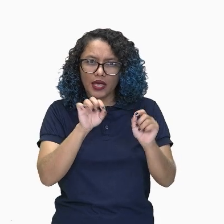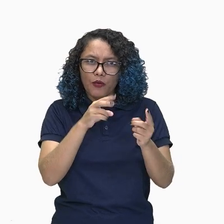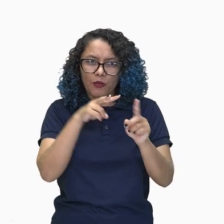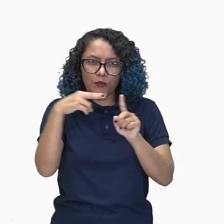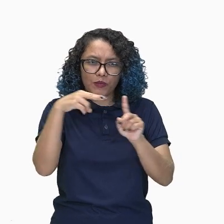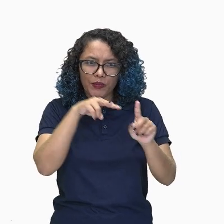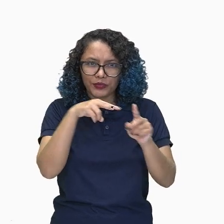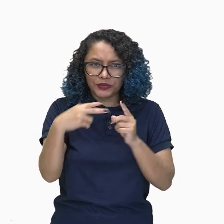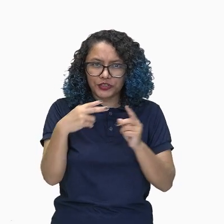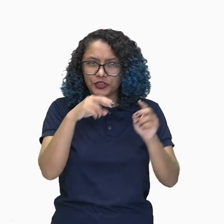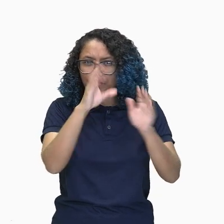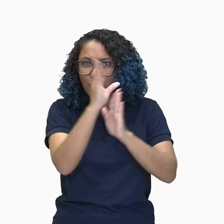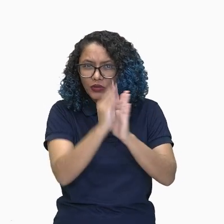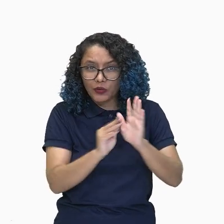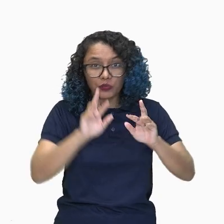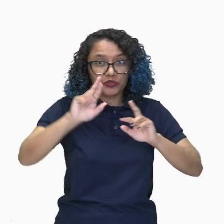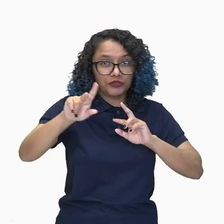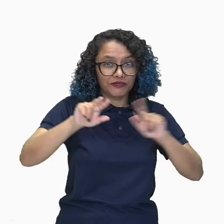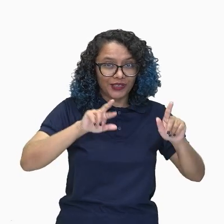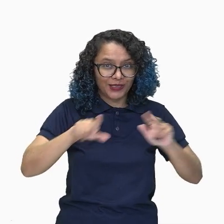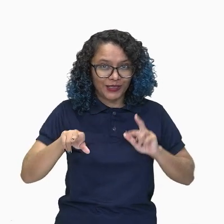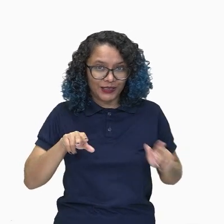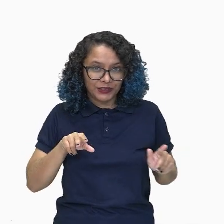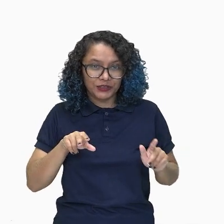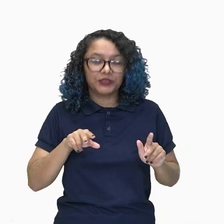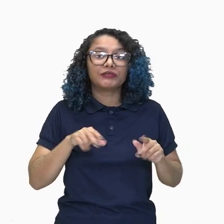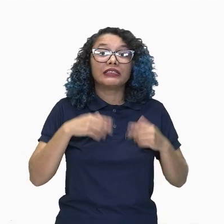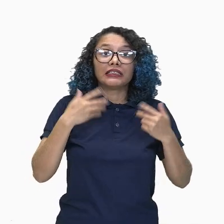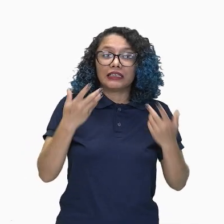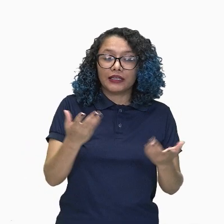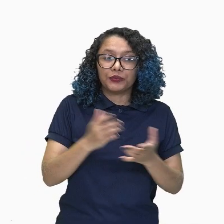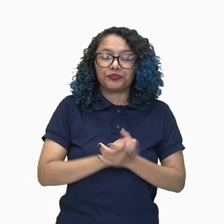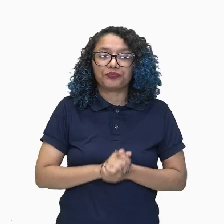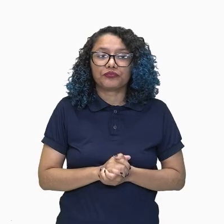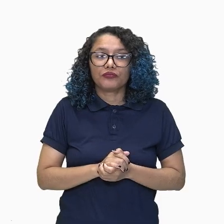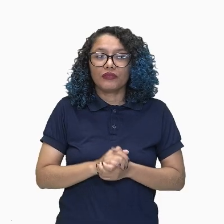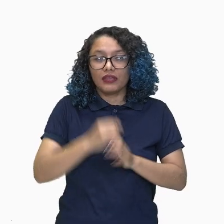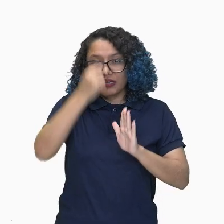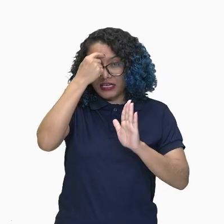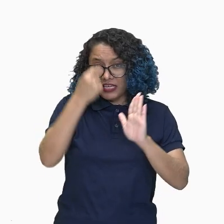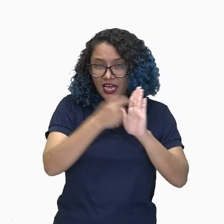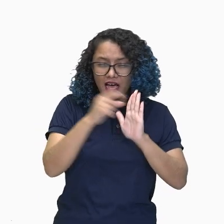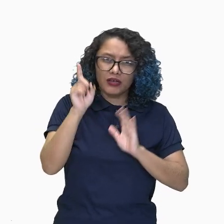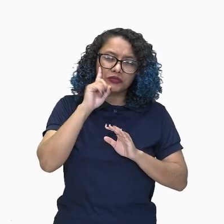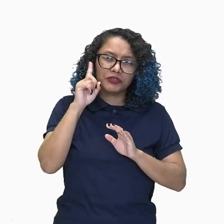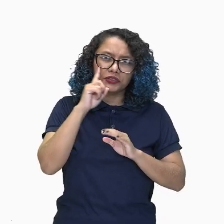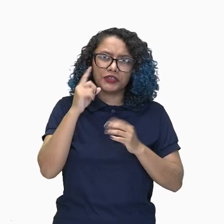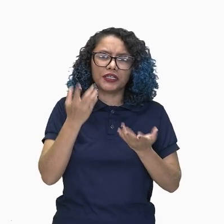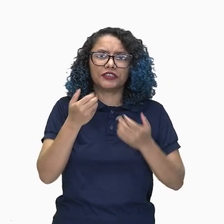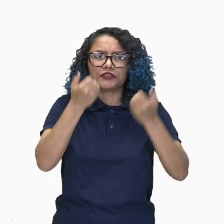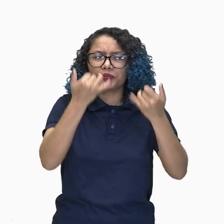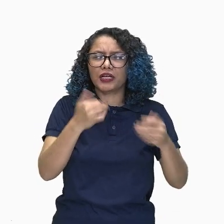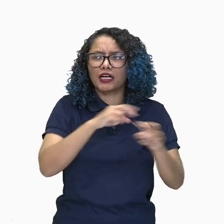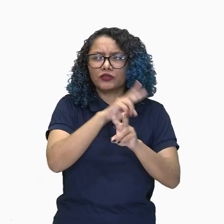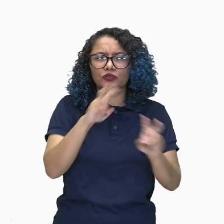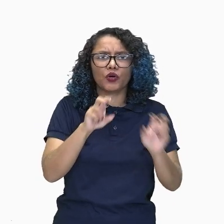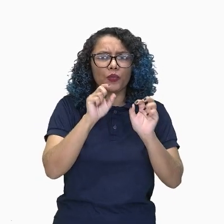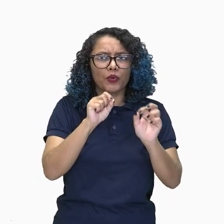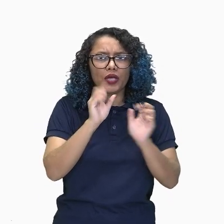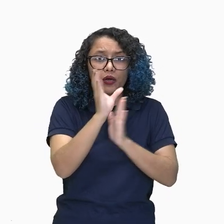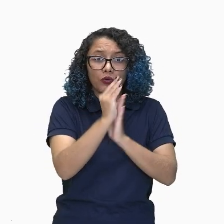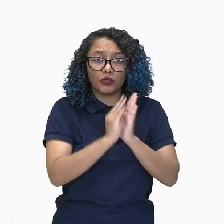um recorte do tema. Então, quando eu digo a inteligência artificial no dia a dia, percebo que eu vou falar sobre um assunto específico